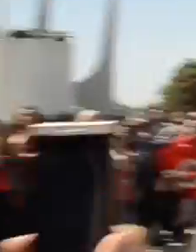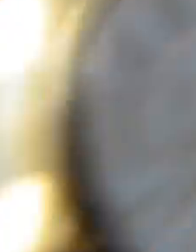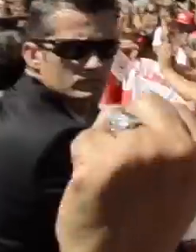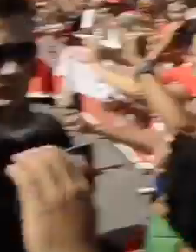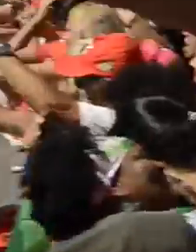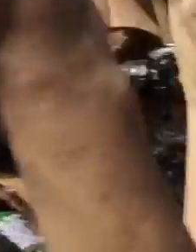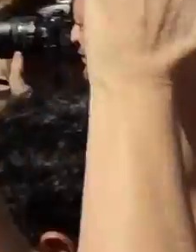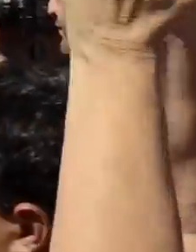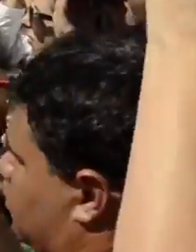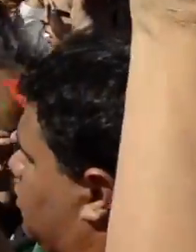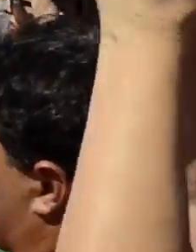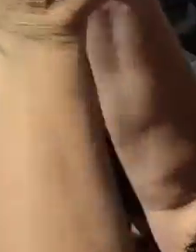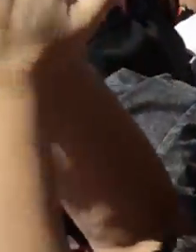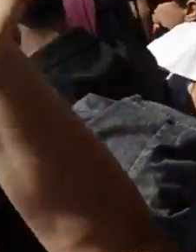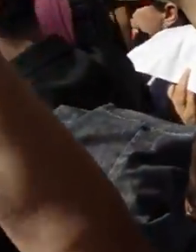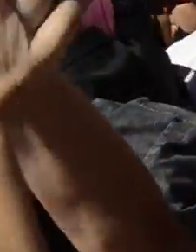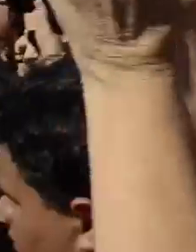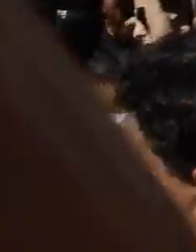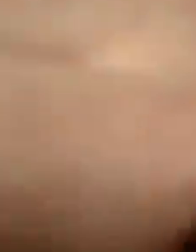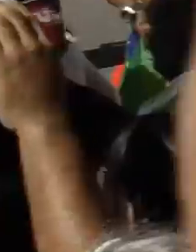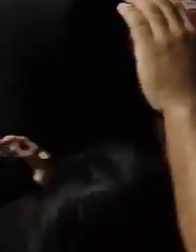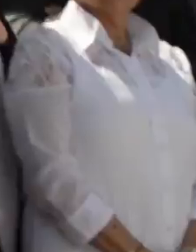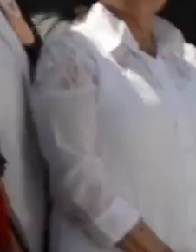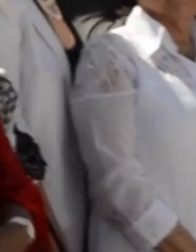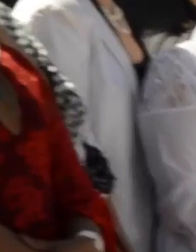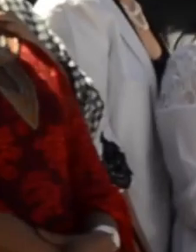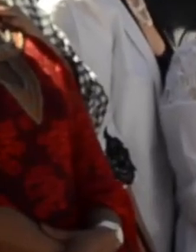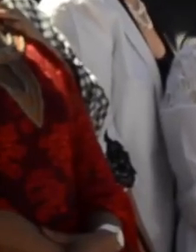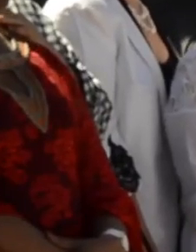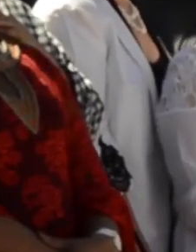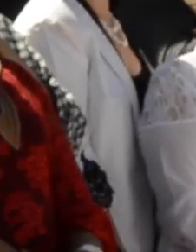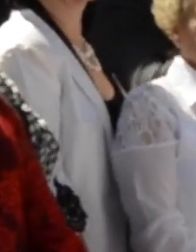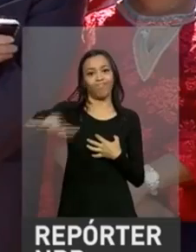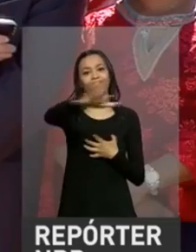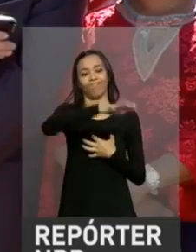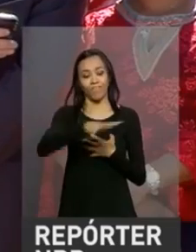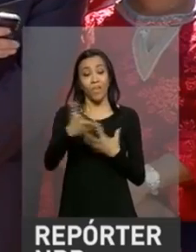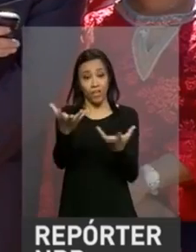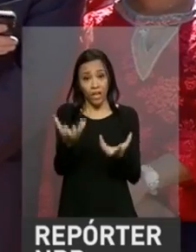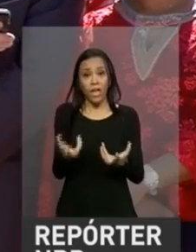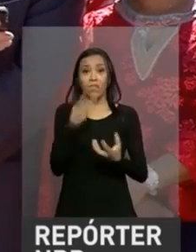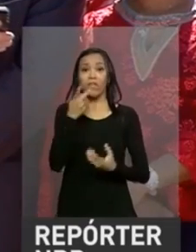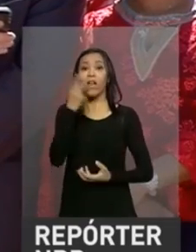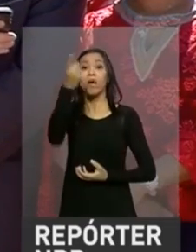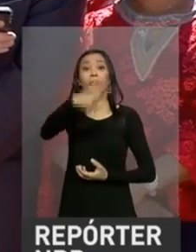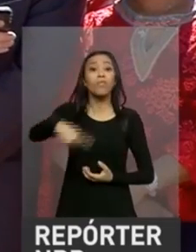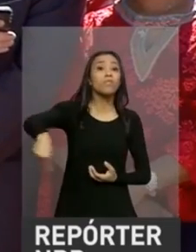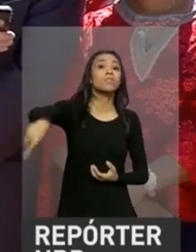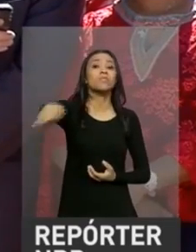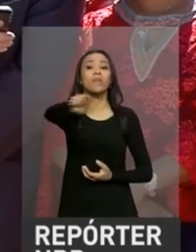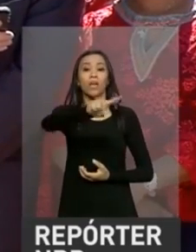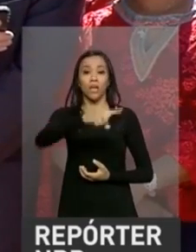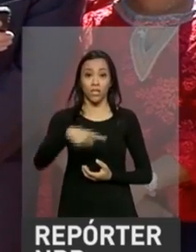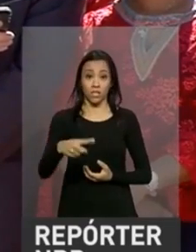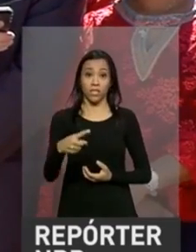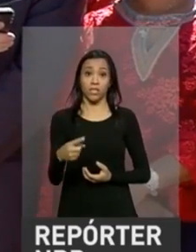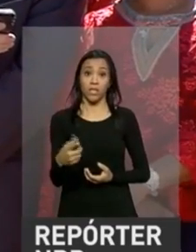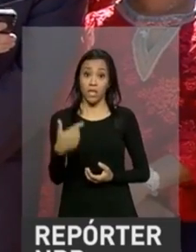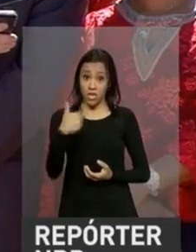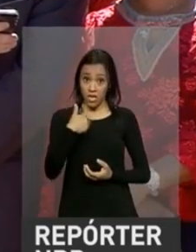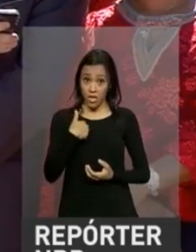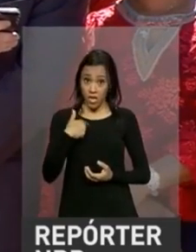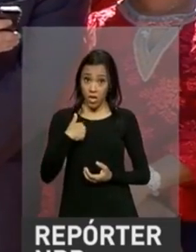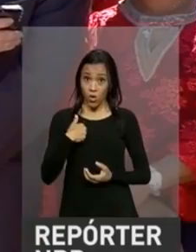presidente Lula. Quero dizer para vocês que eu estou